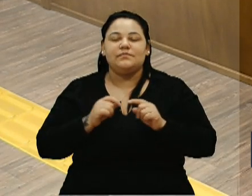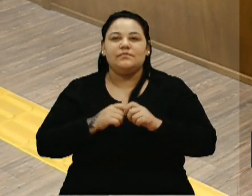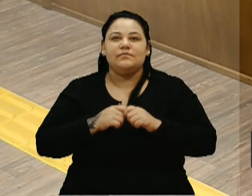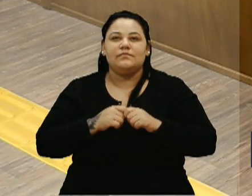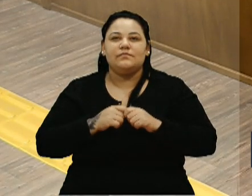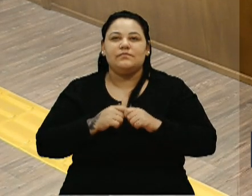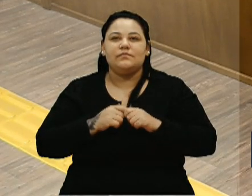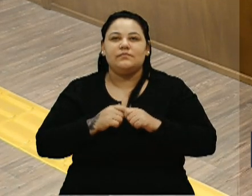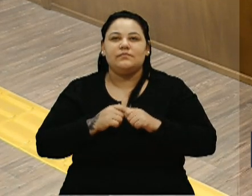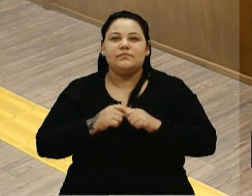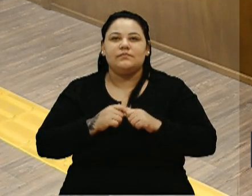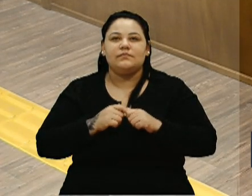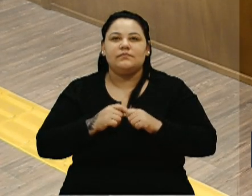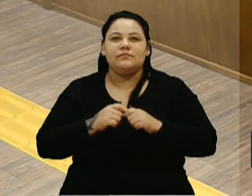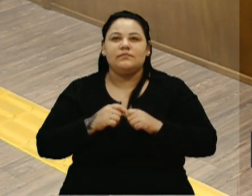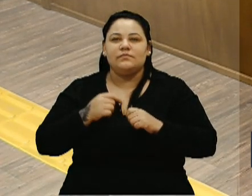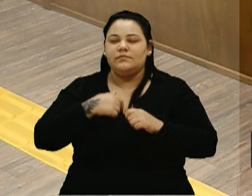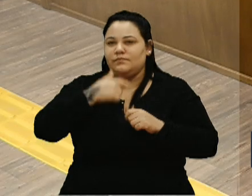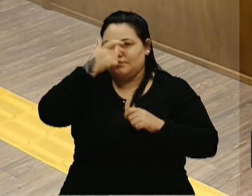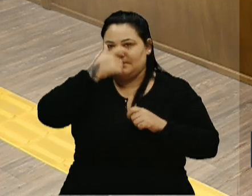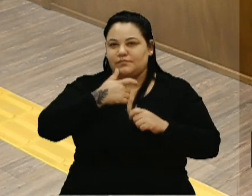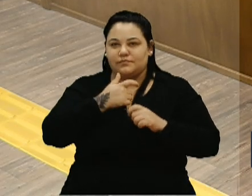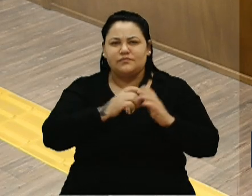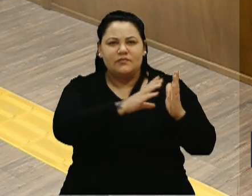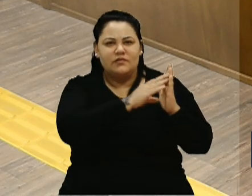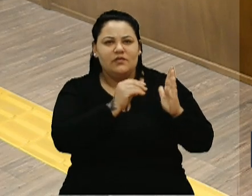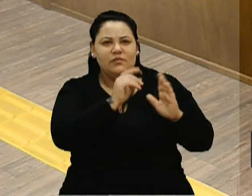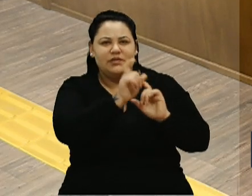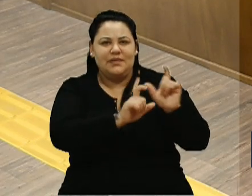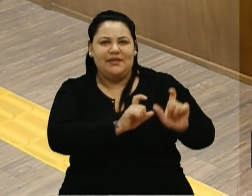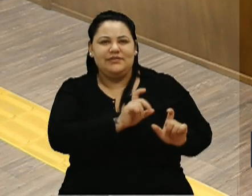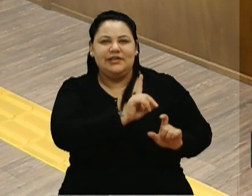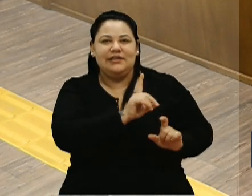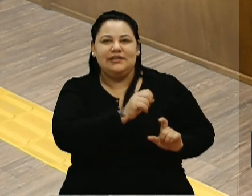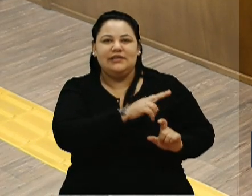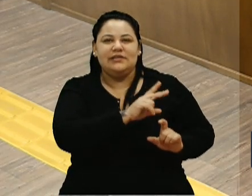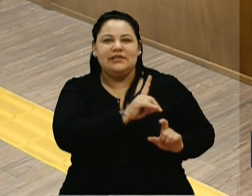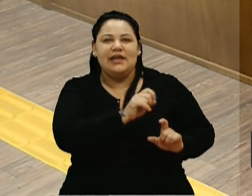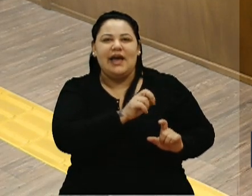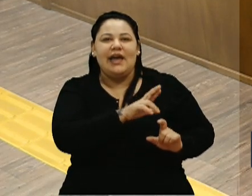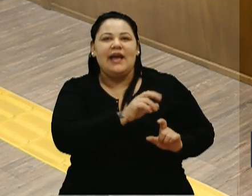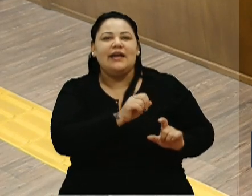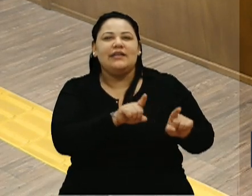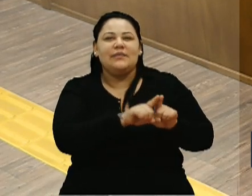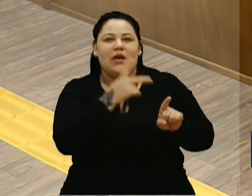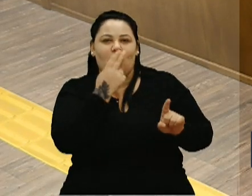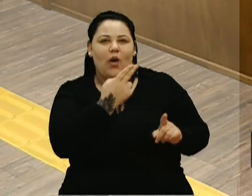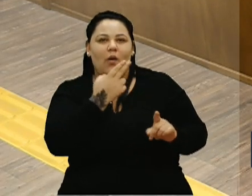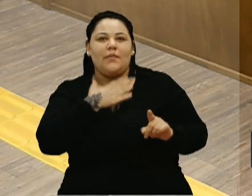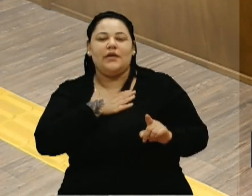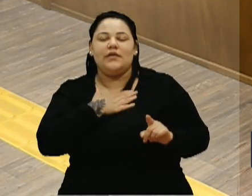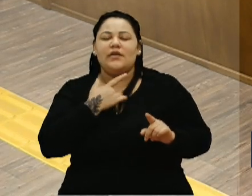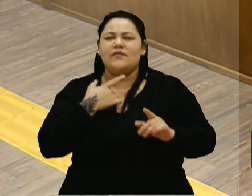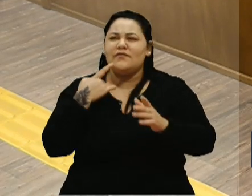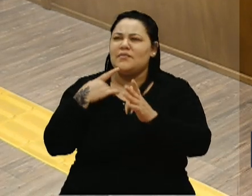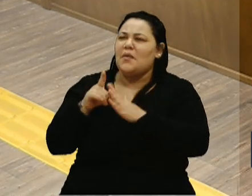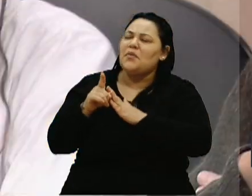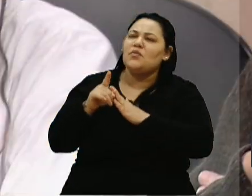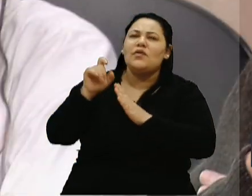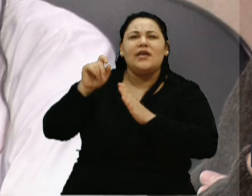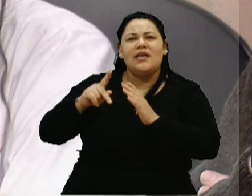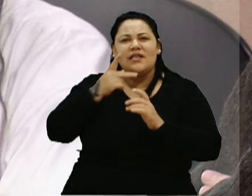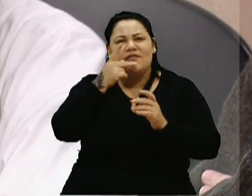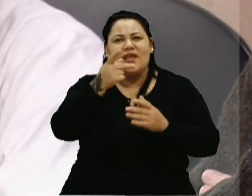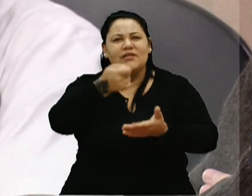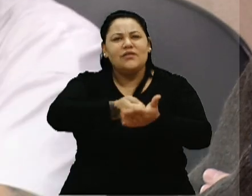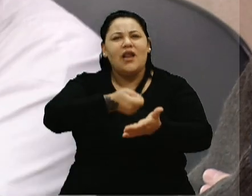acho que eu faço das palavras da Dandara as minhas também. E faço um questionamento, então, a quem a gente está falando dessa